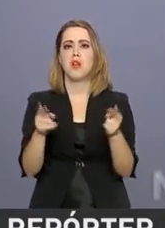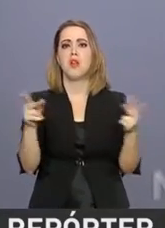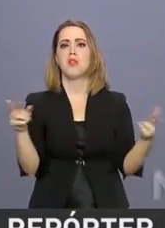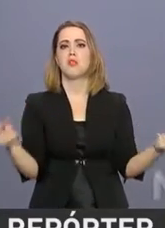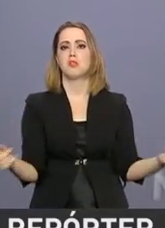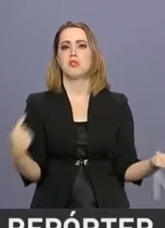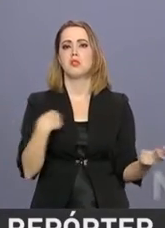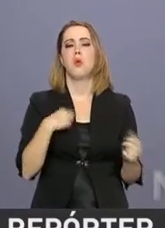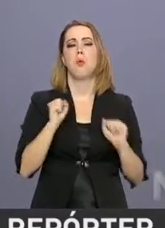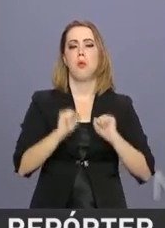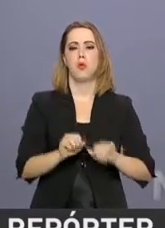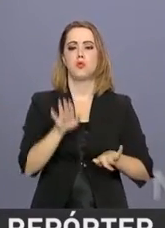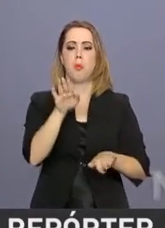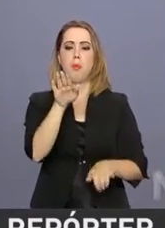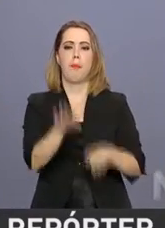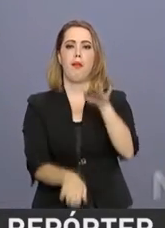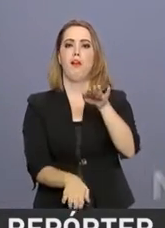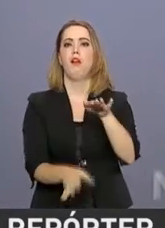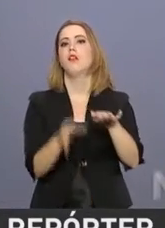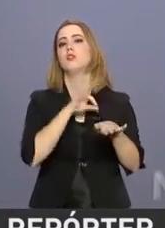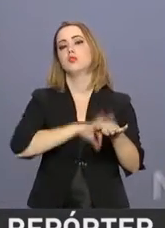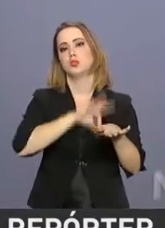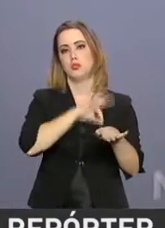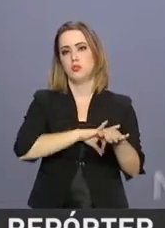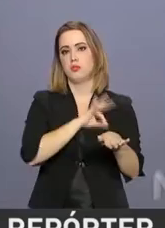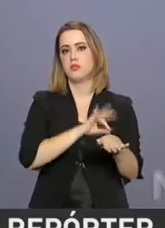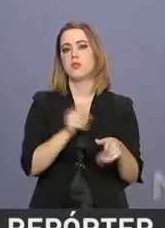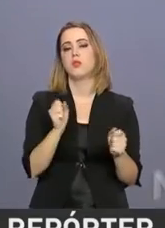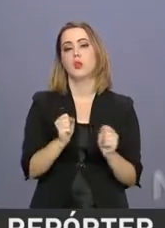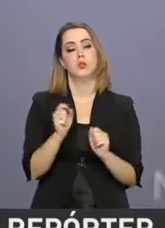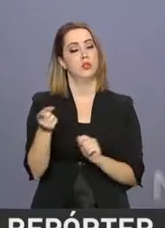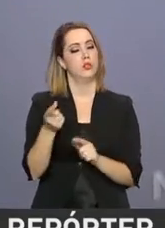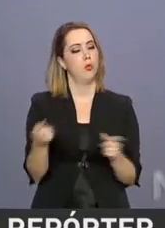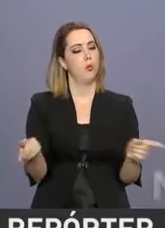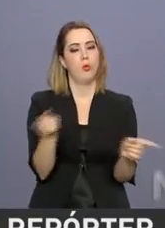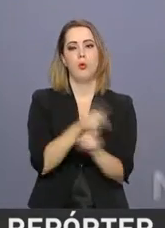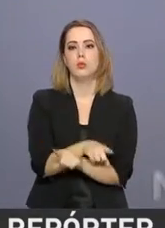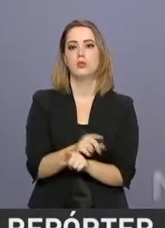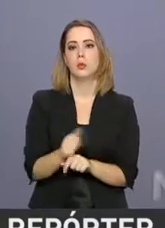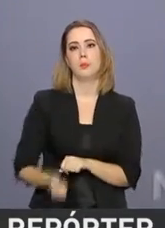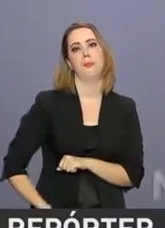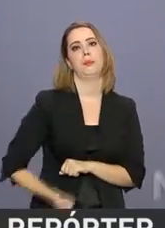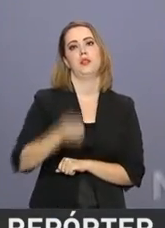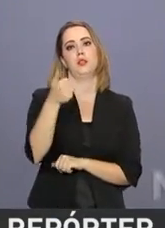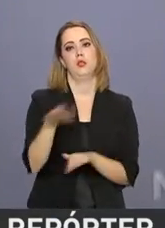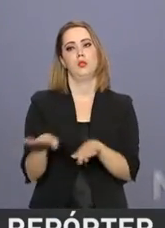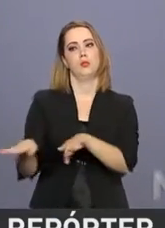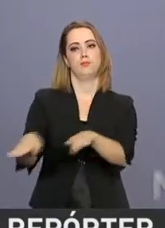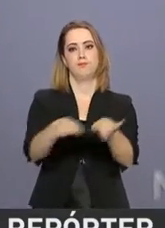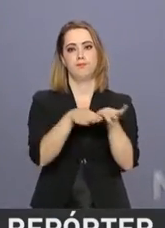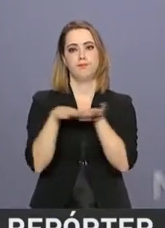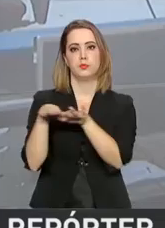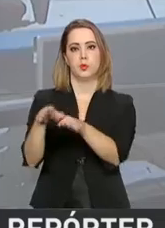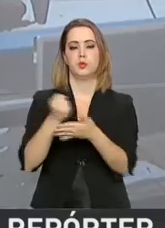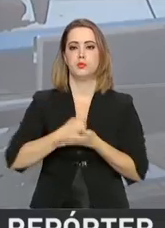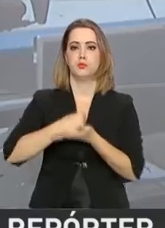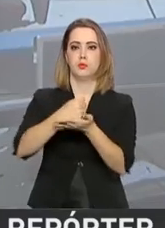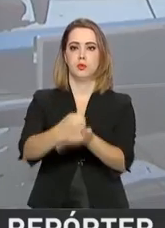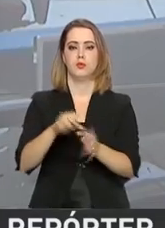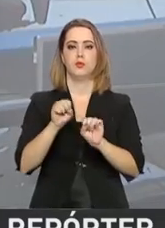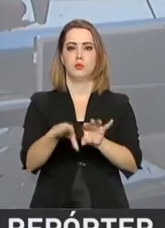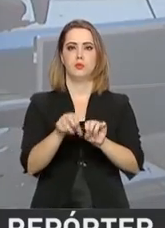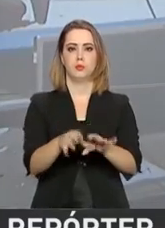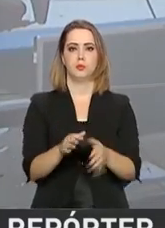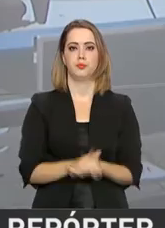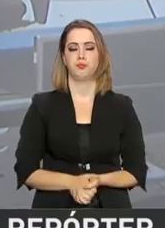Ao contrário, a reforma vai promover maior equidade na oferta do sistema.